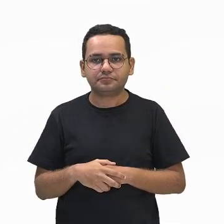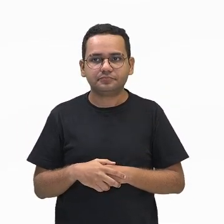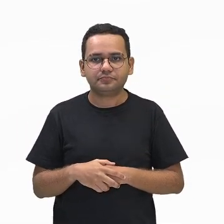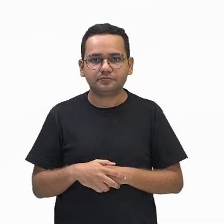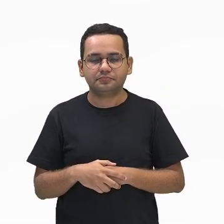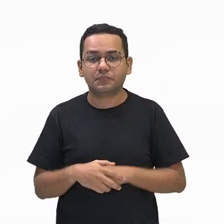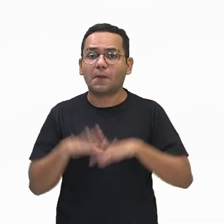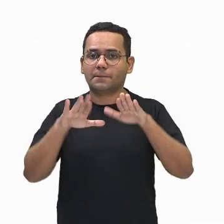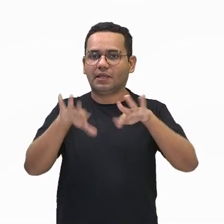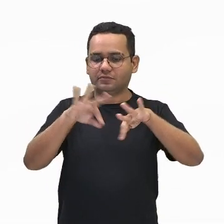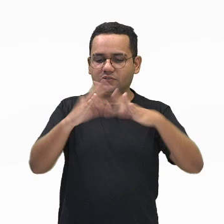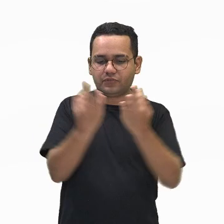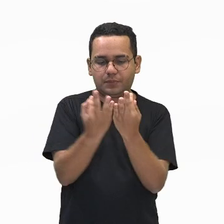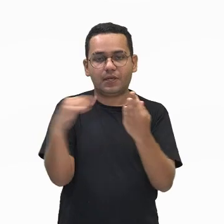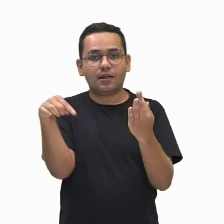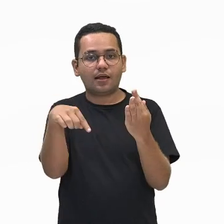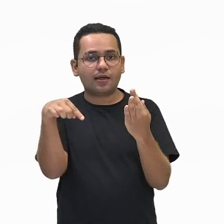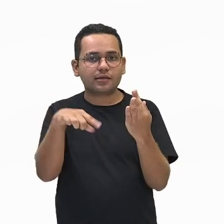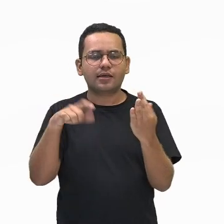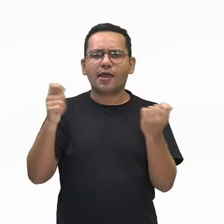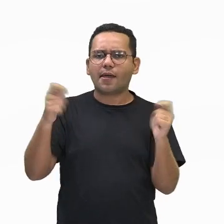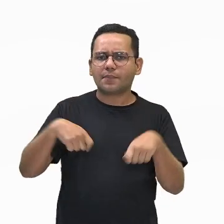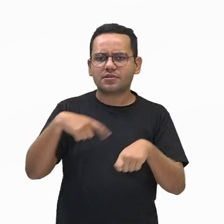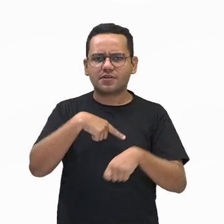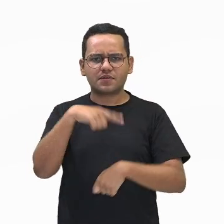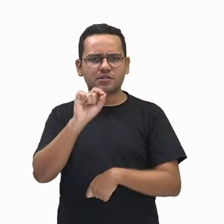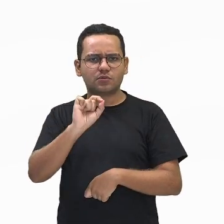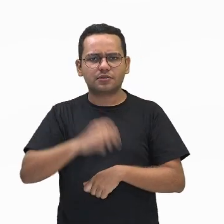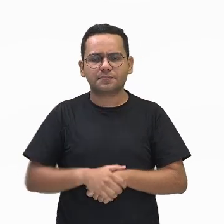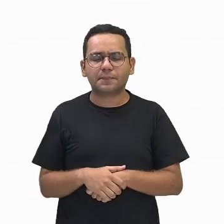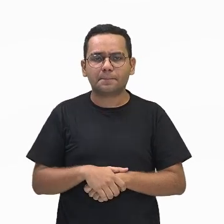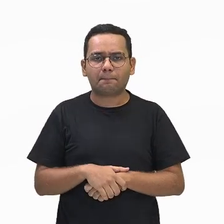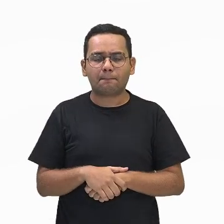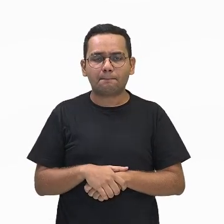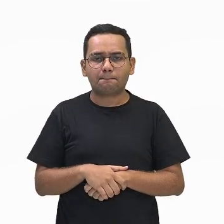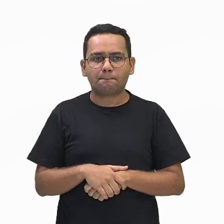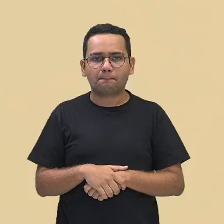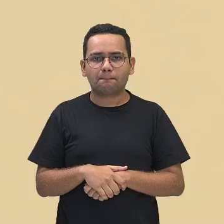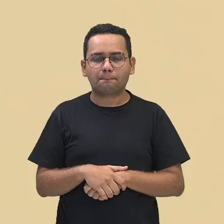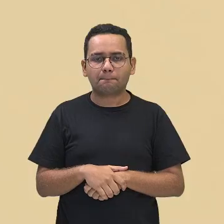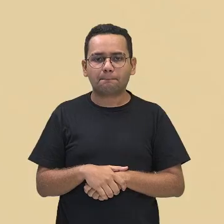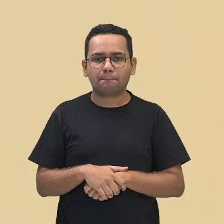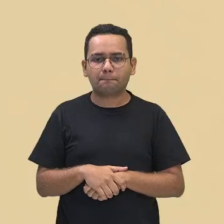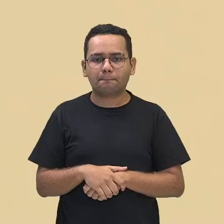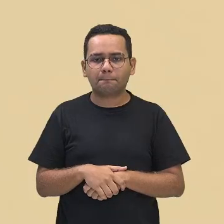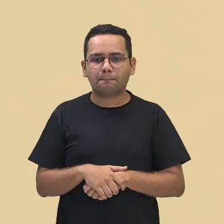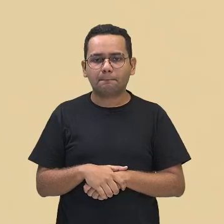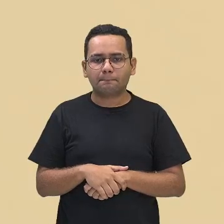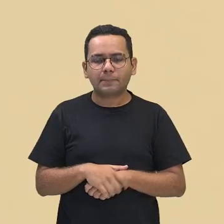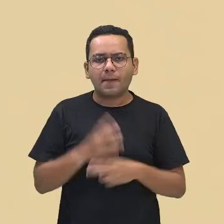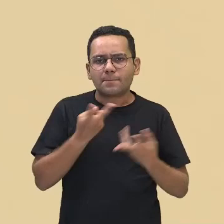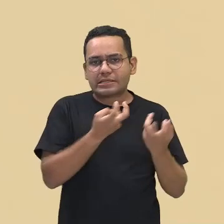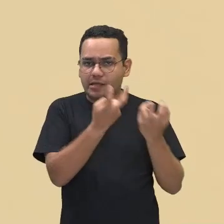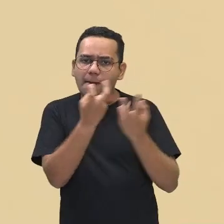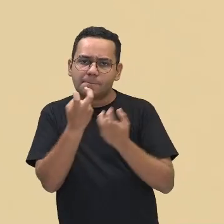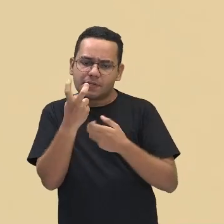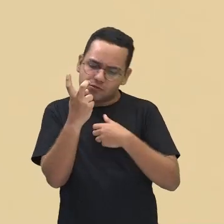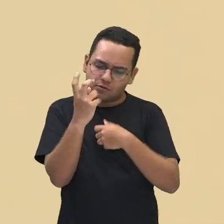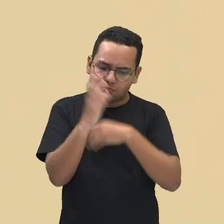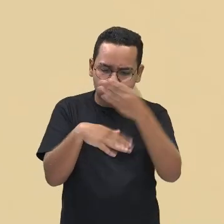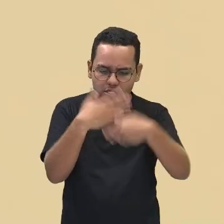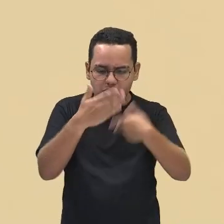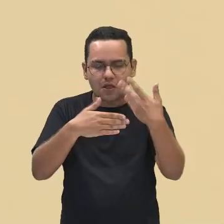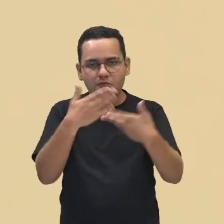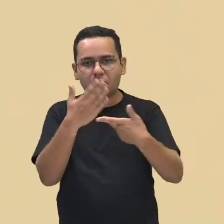seio familiar que vão ser configurados, que vão ser construídos esses primeiros requisitos, primeiros conceitos